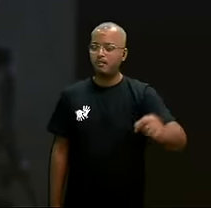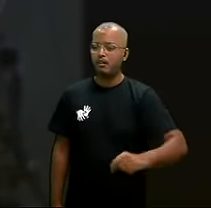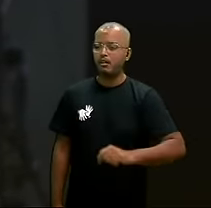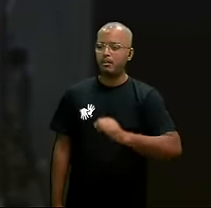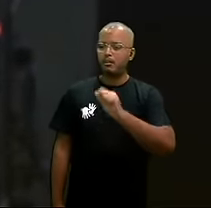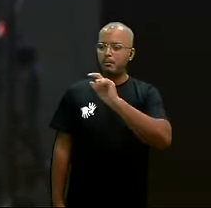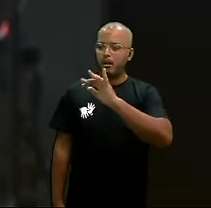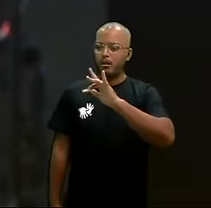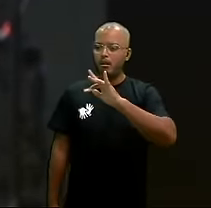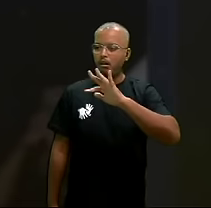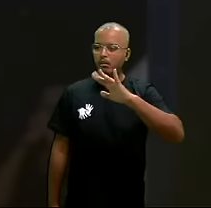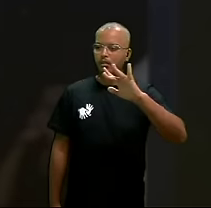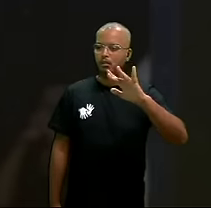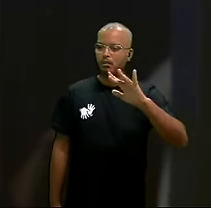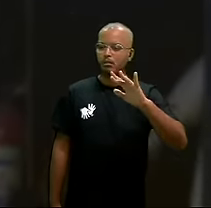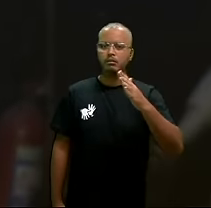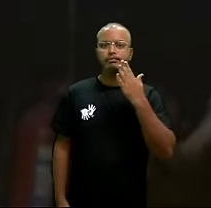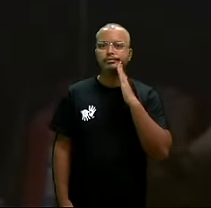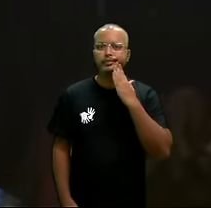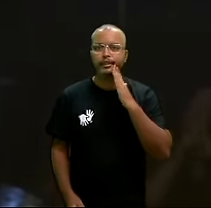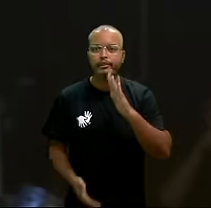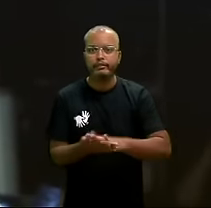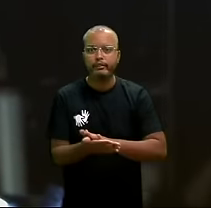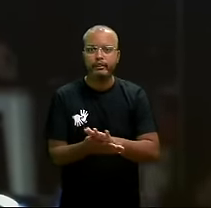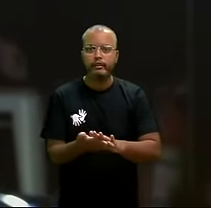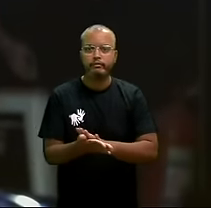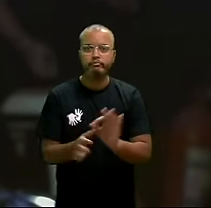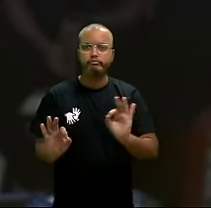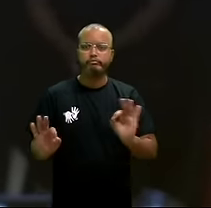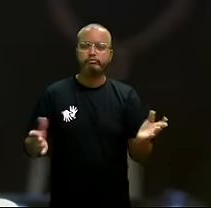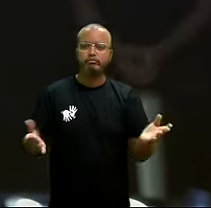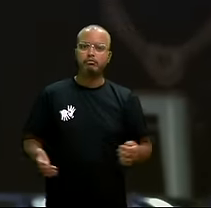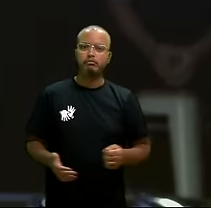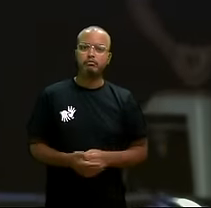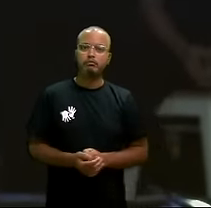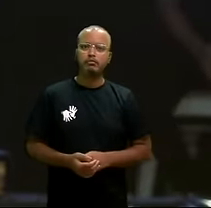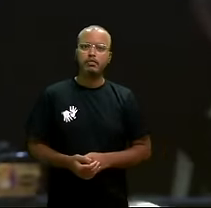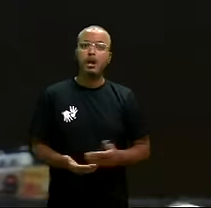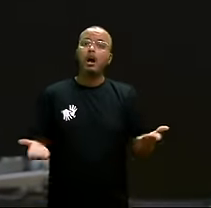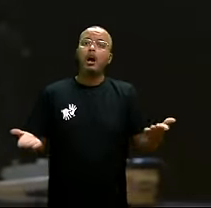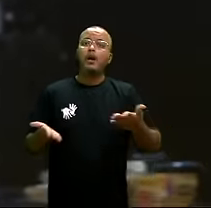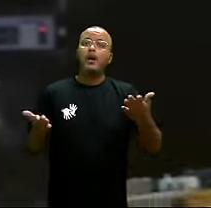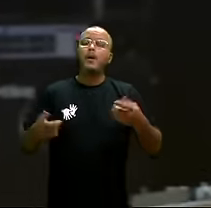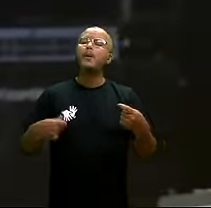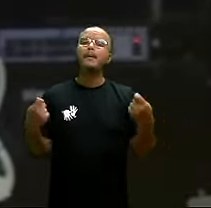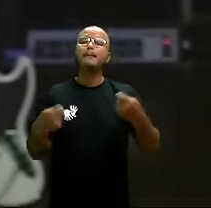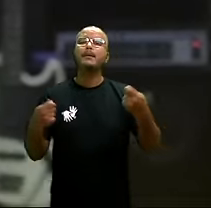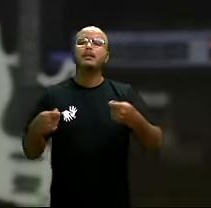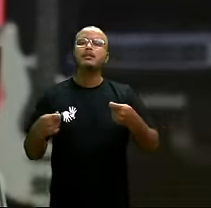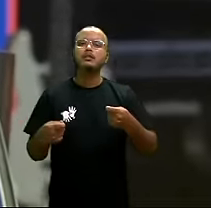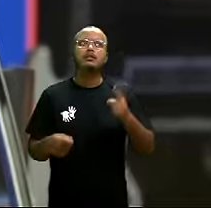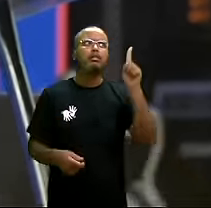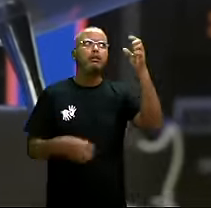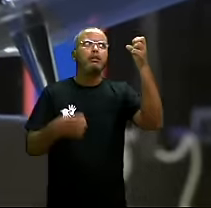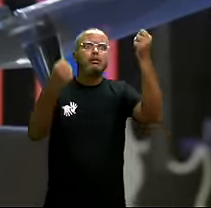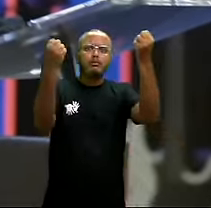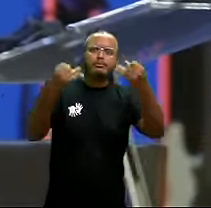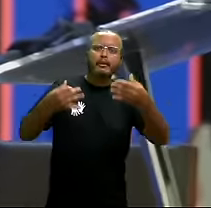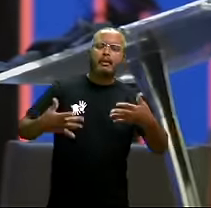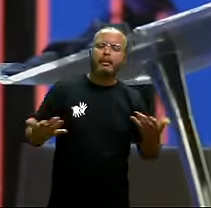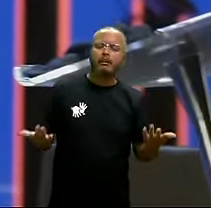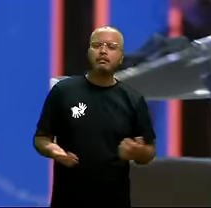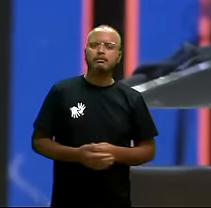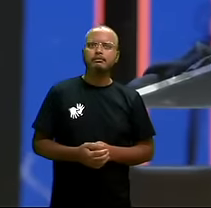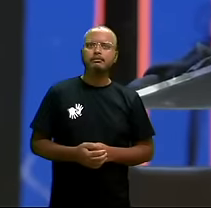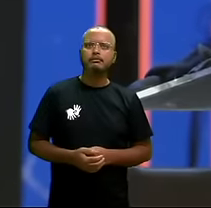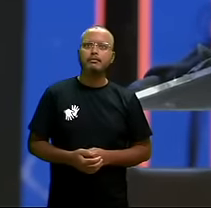Praia. Para, cara, fala o nome. Agora que eu preciso da clareza aí do lugar que eu quero, eu vou obedecer. O que Deus falar para mim, eu vou fazer. Eu fui